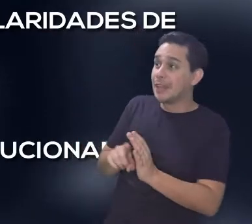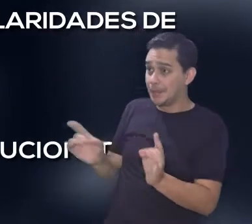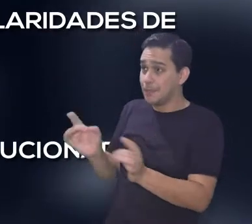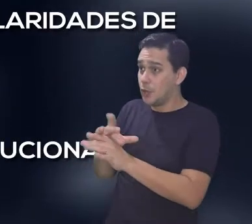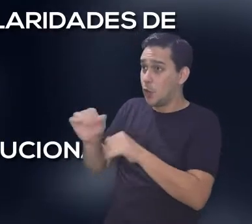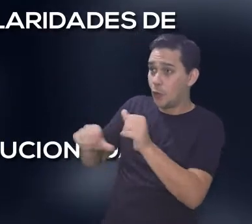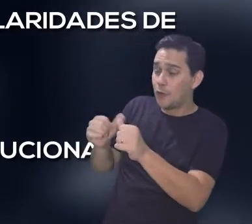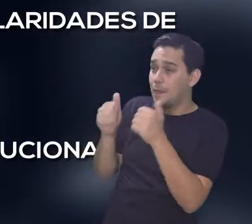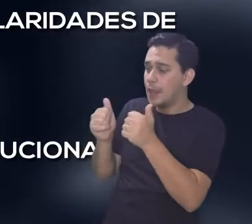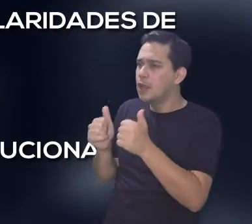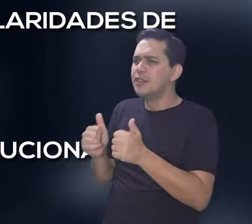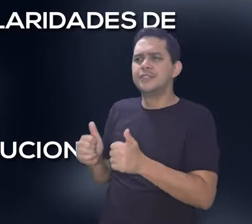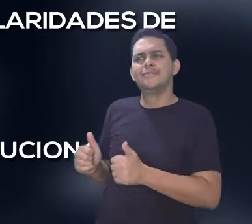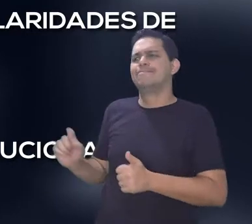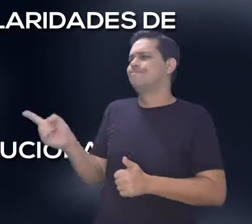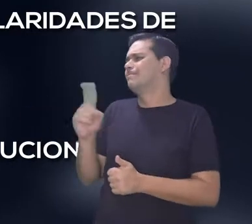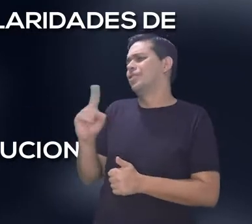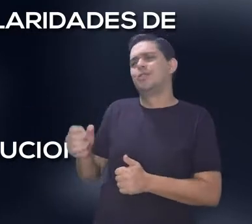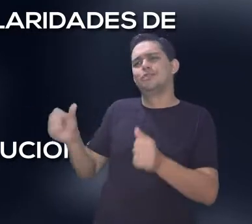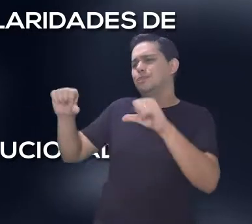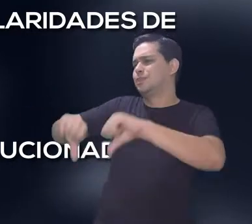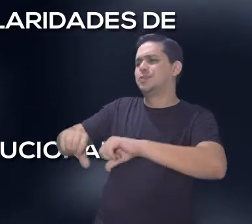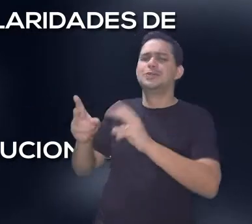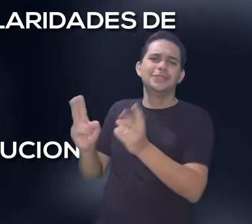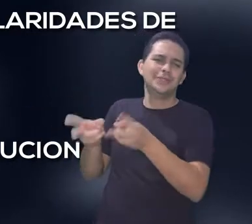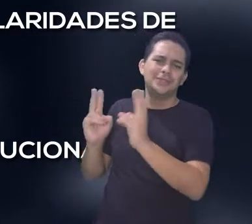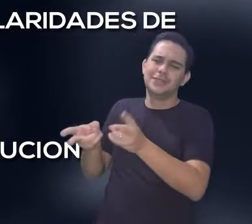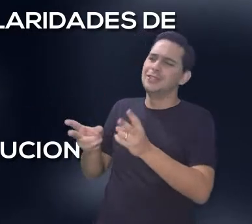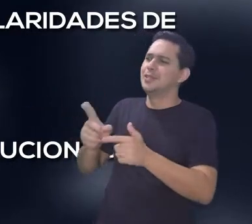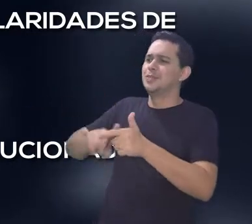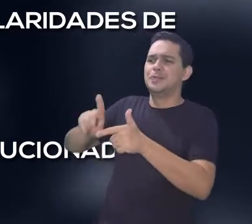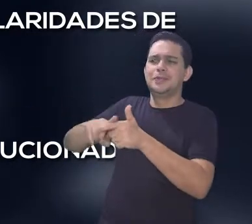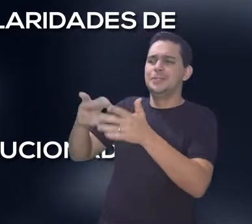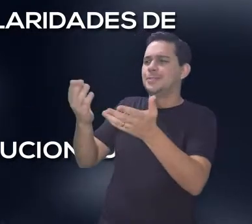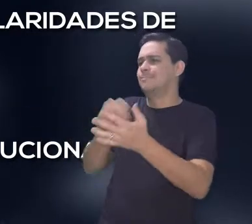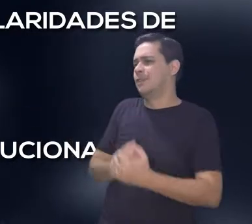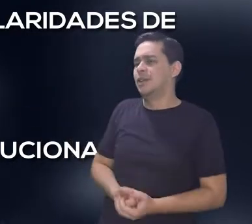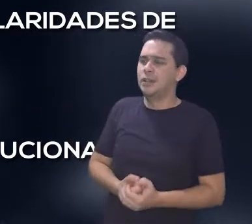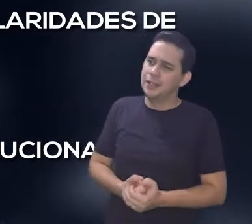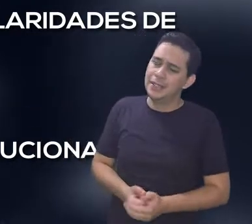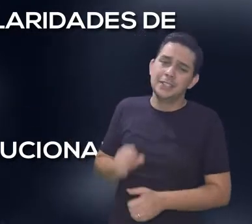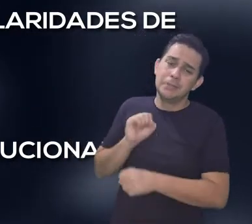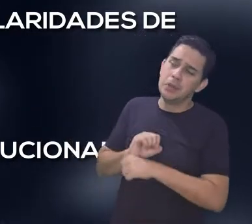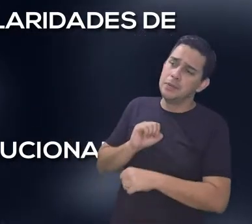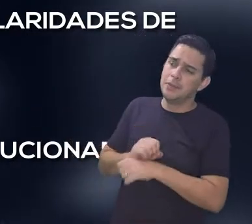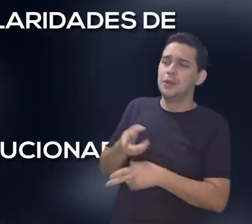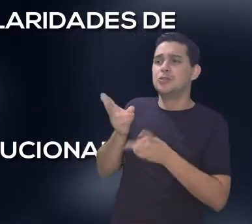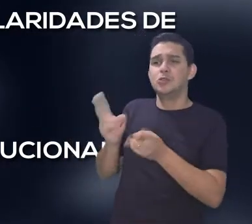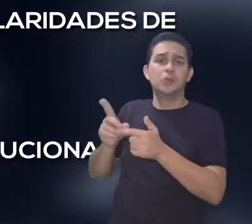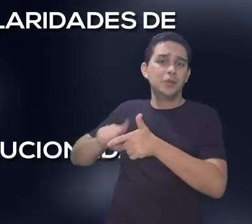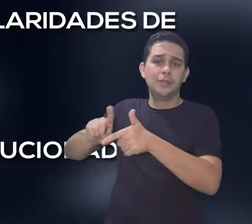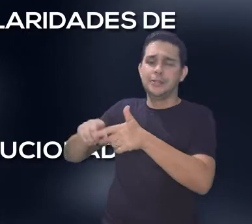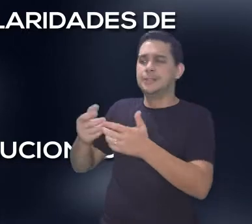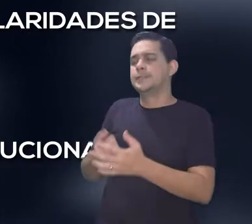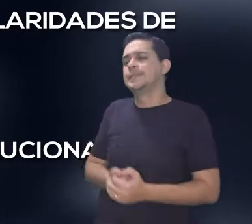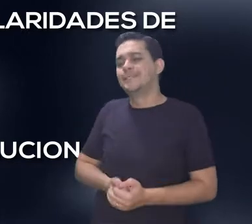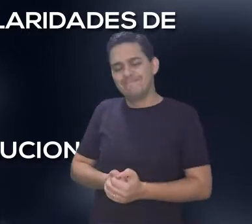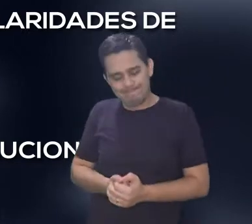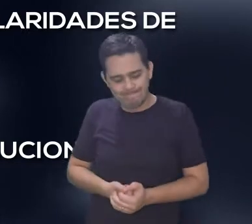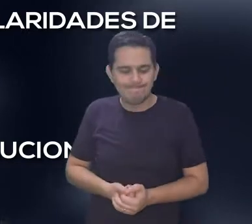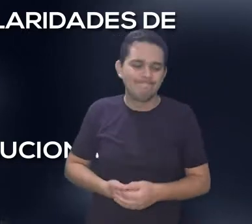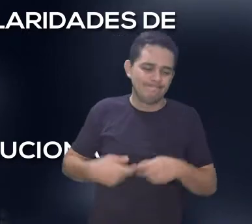inspeção continuavam, de modo que não houve possibilidade de avanço na solução da demanda e que